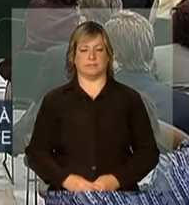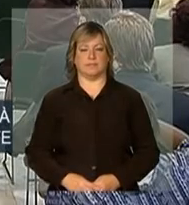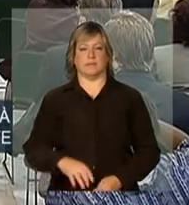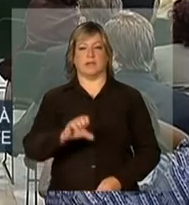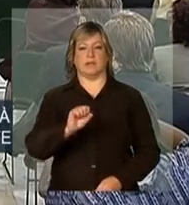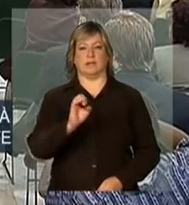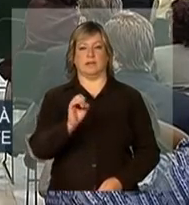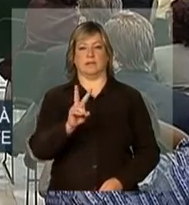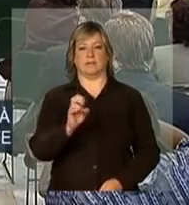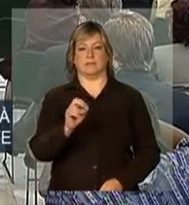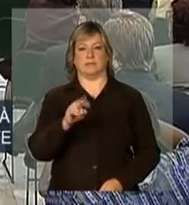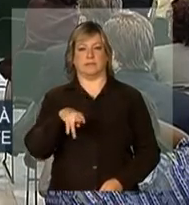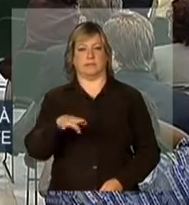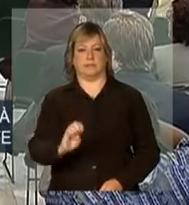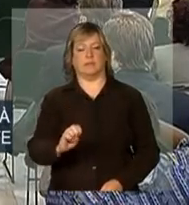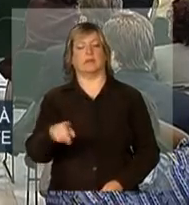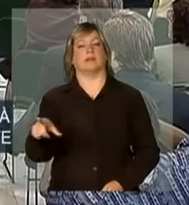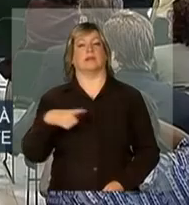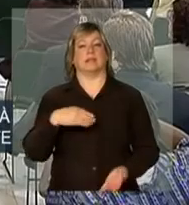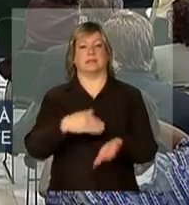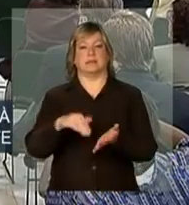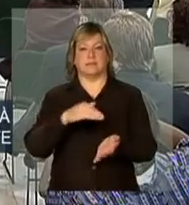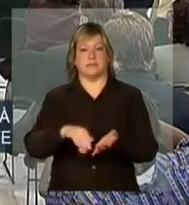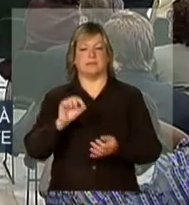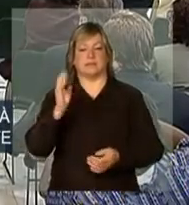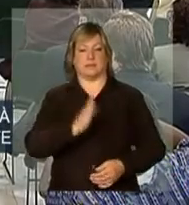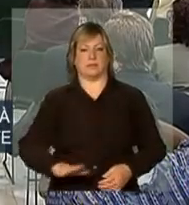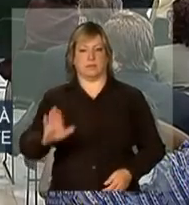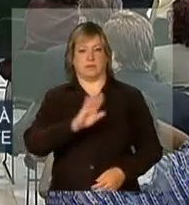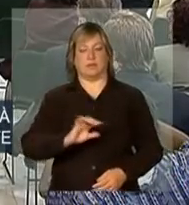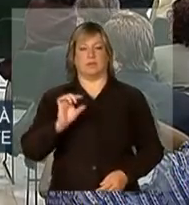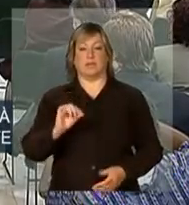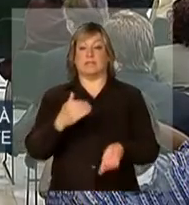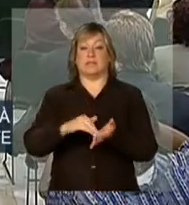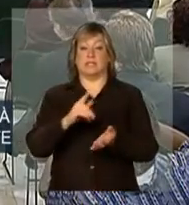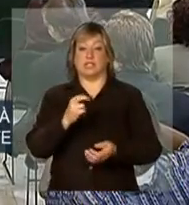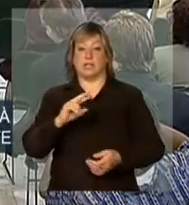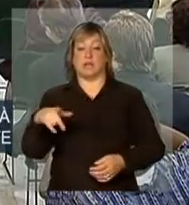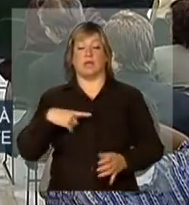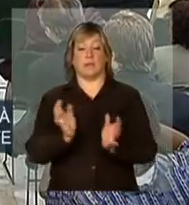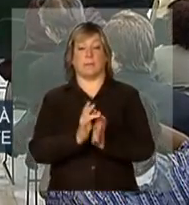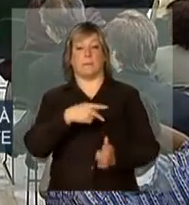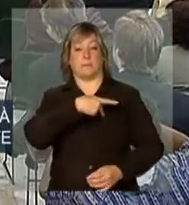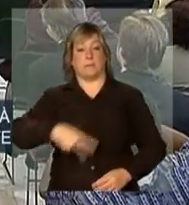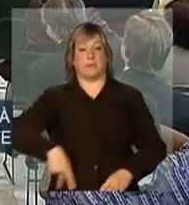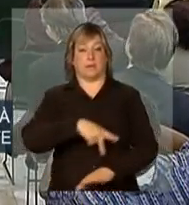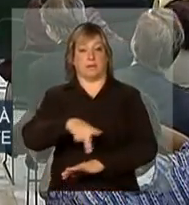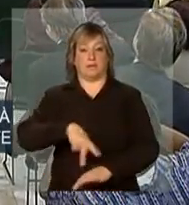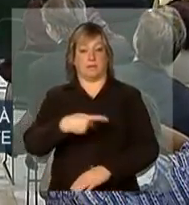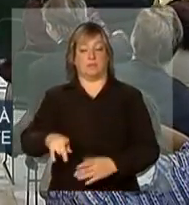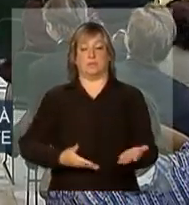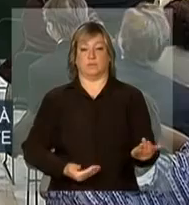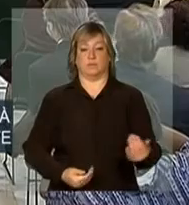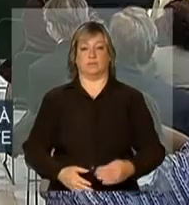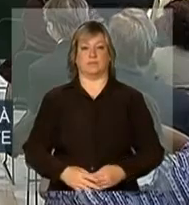Severine Macedo, secretária nacional de juventude da Secretaria Geral da Presidência da República,